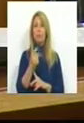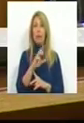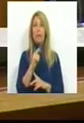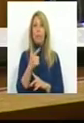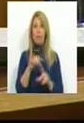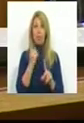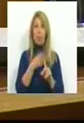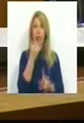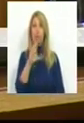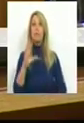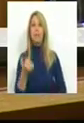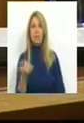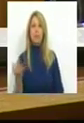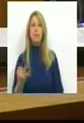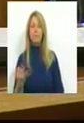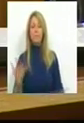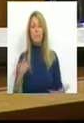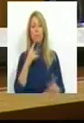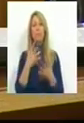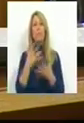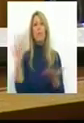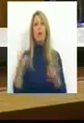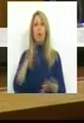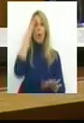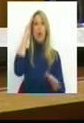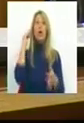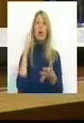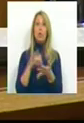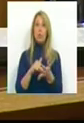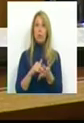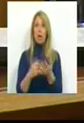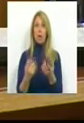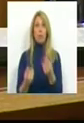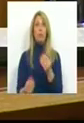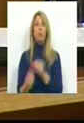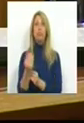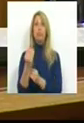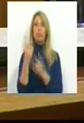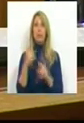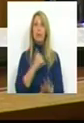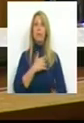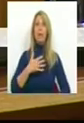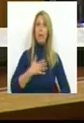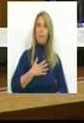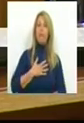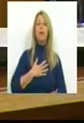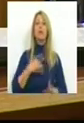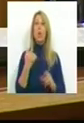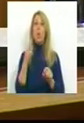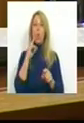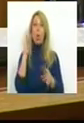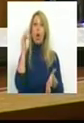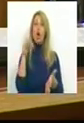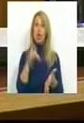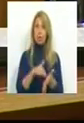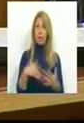2015, onde foi salientado efetivamente o resultado histórico da empresa, com os resultados operacionais a suprir